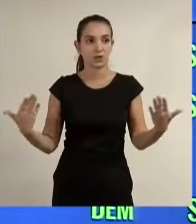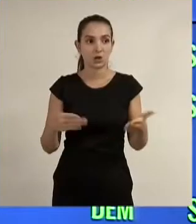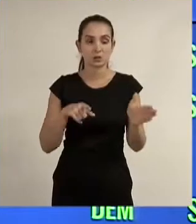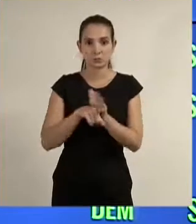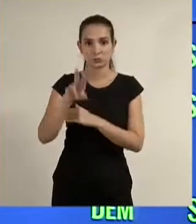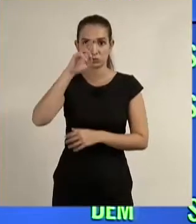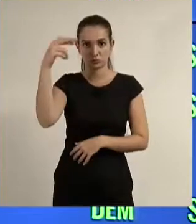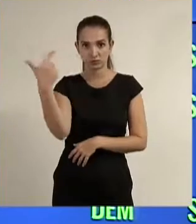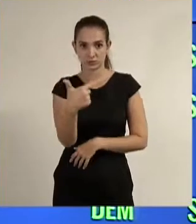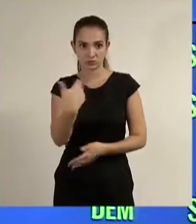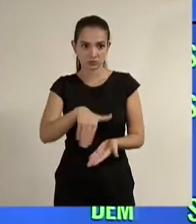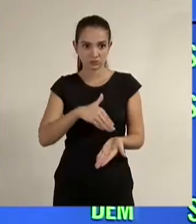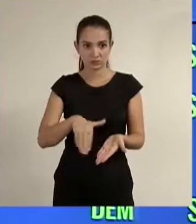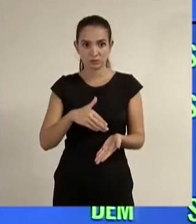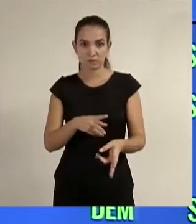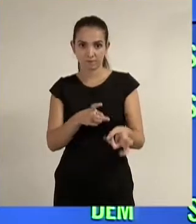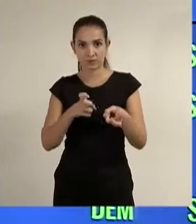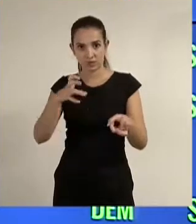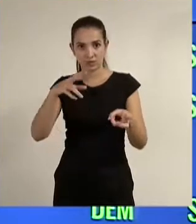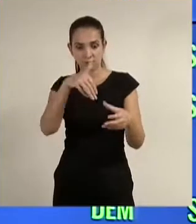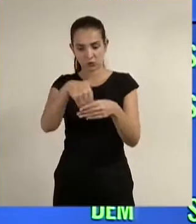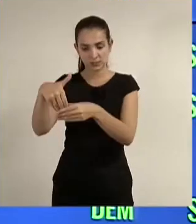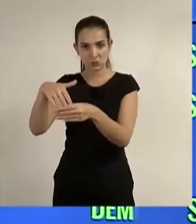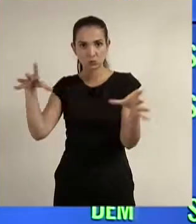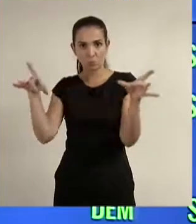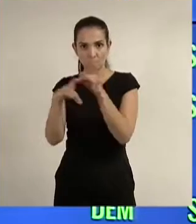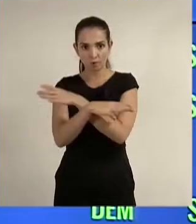Consulto o senhor segundo secretário sobre o resultado da votação.